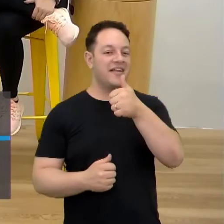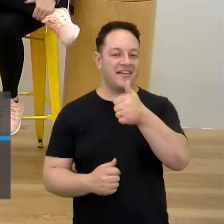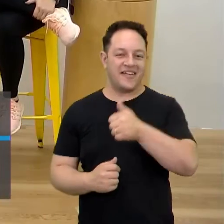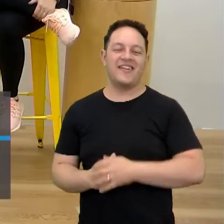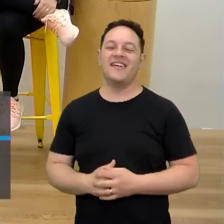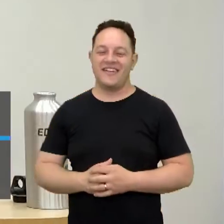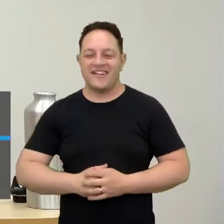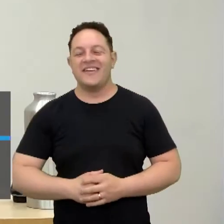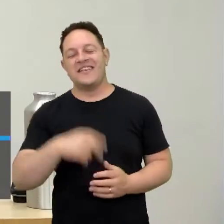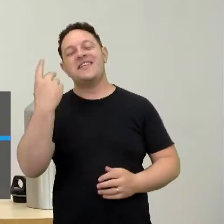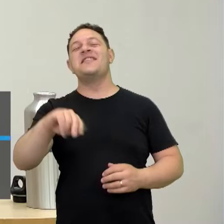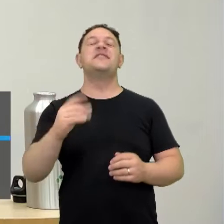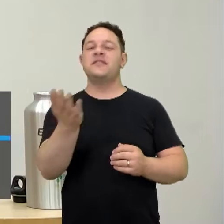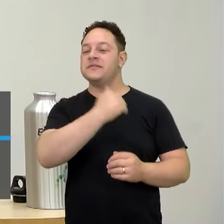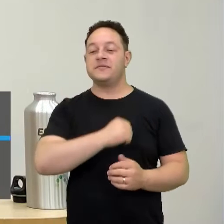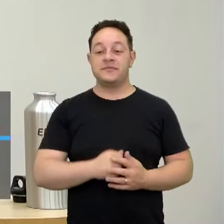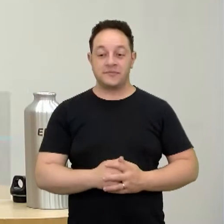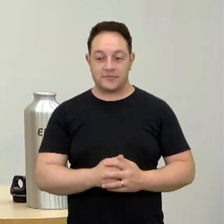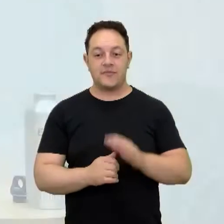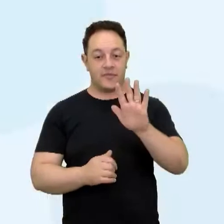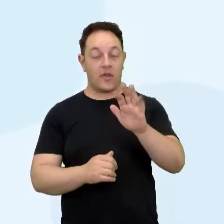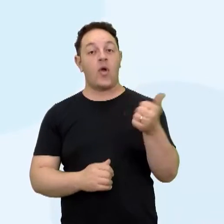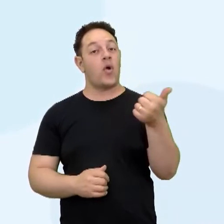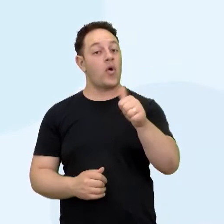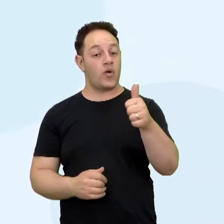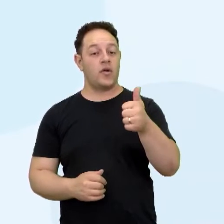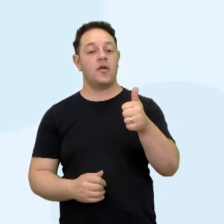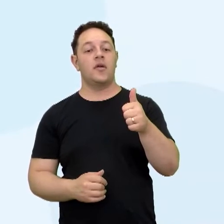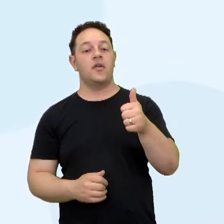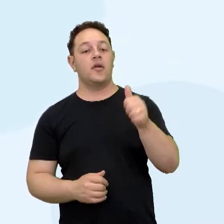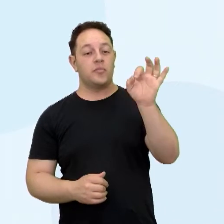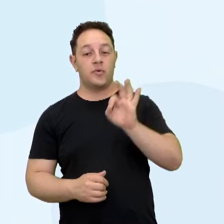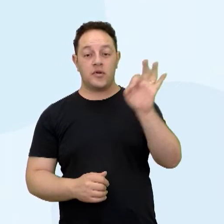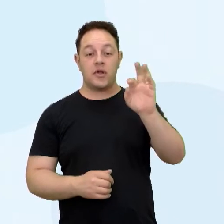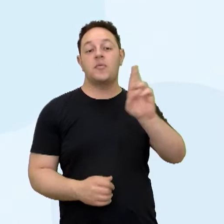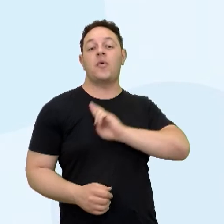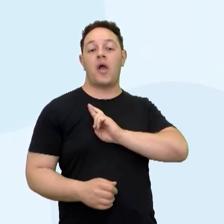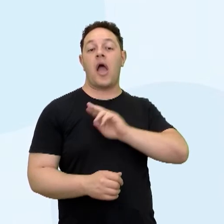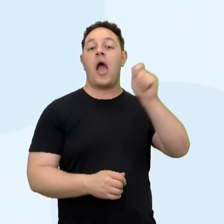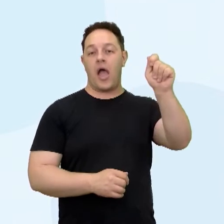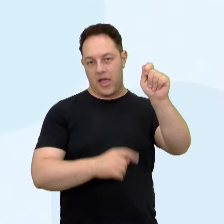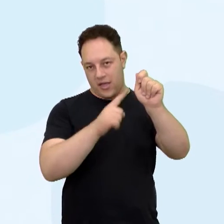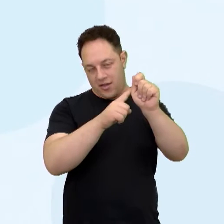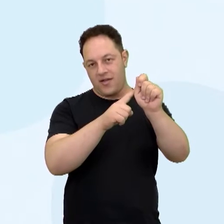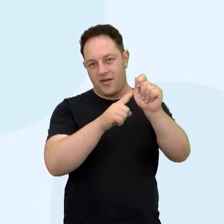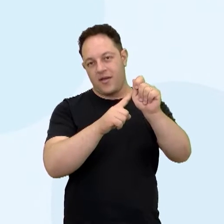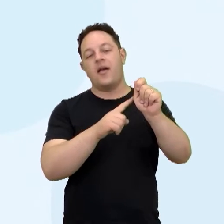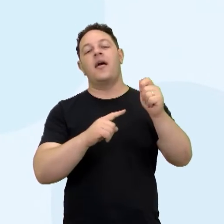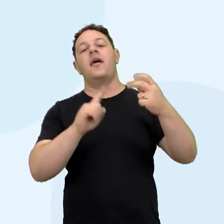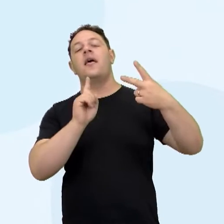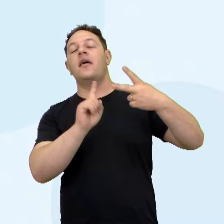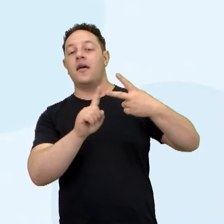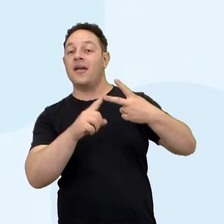Quem deu a resposta aí? Bora lá. Foram 11% que responderam a letra A, Papua Nova Guiné, 31%